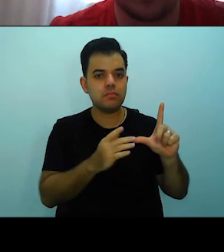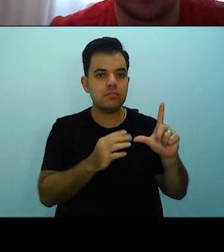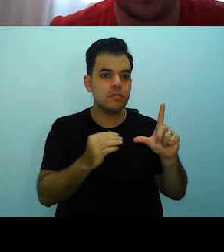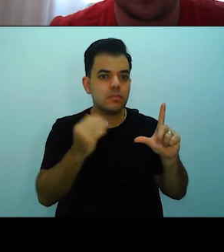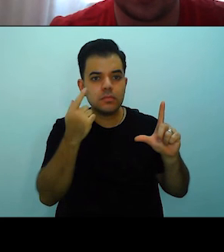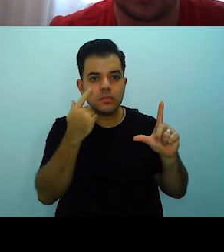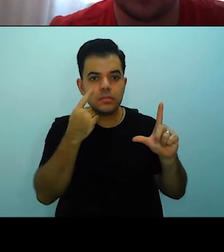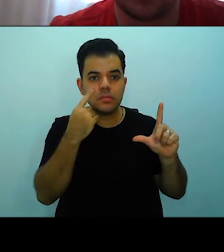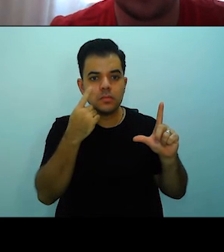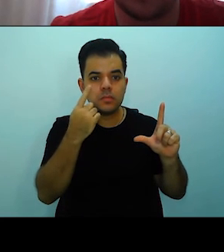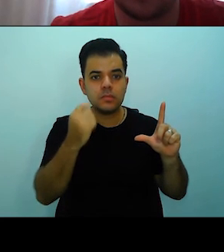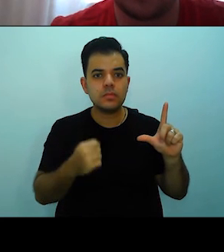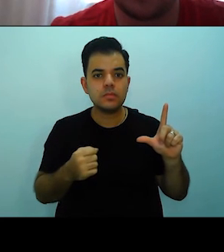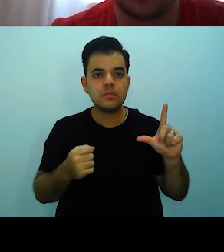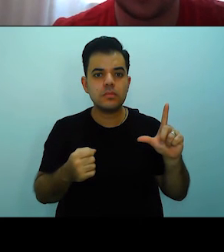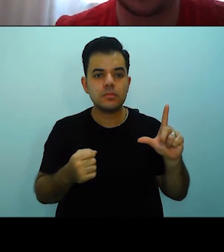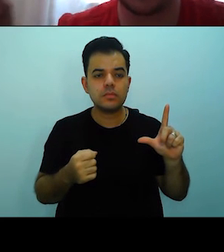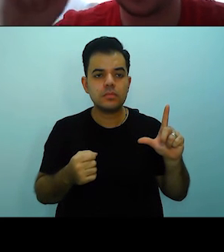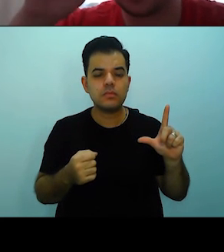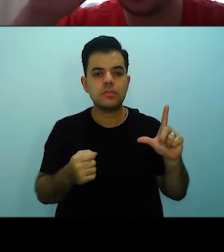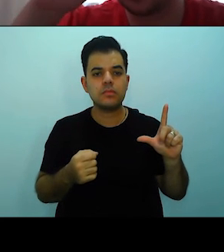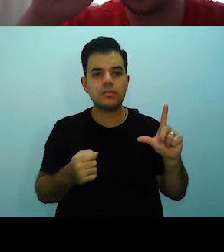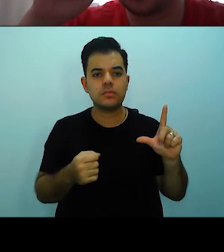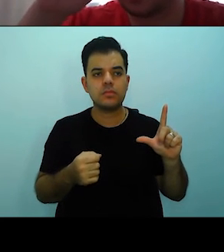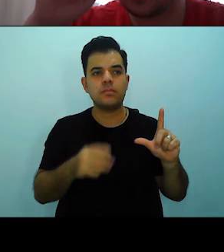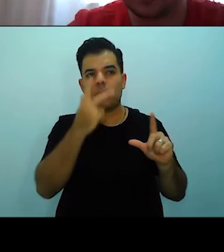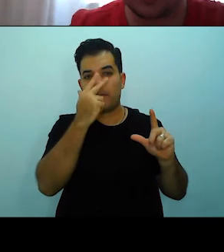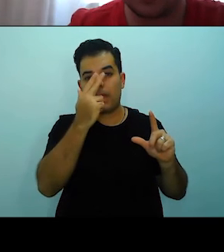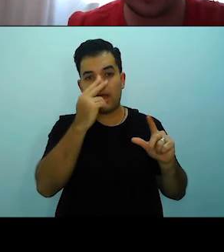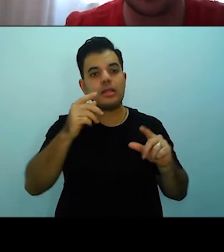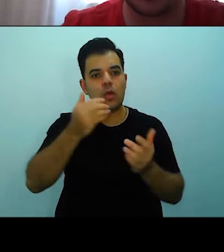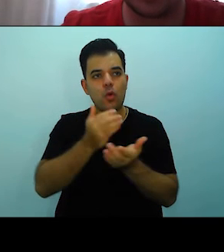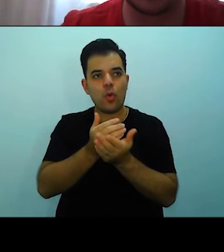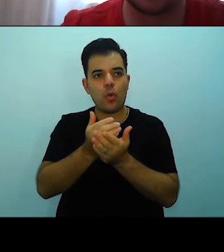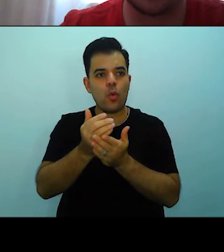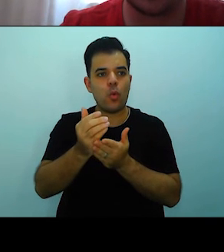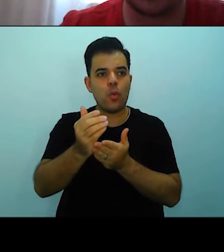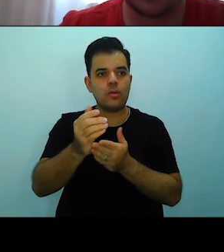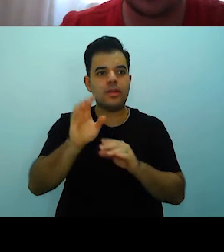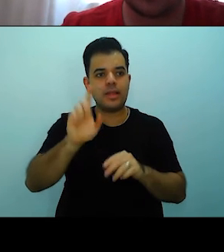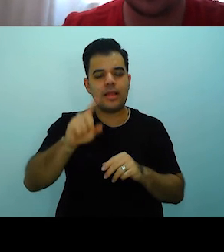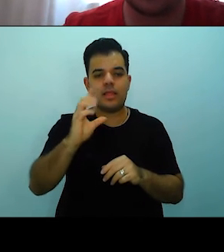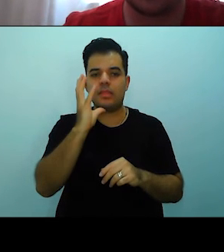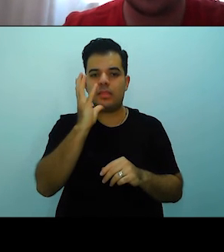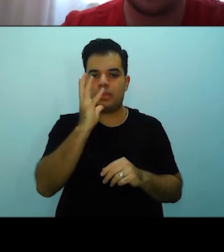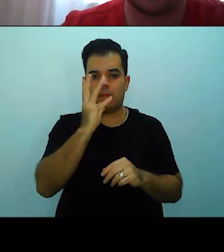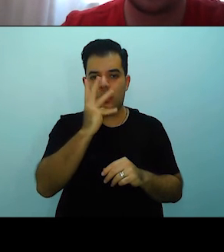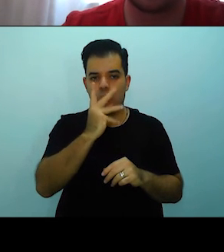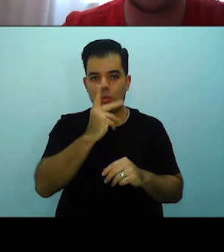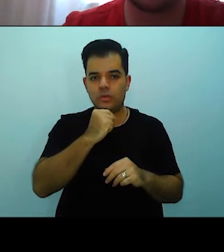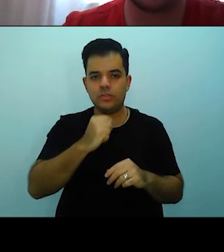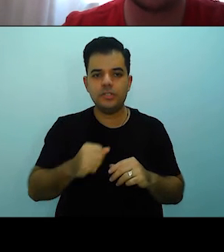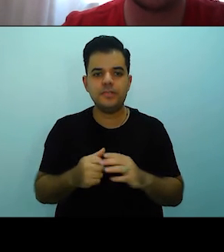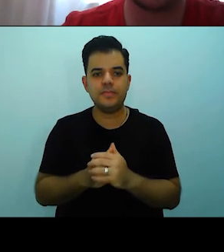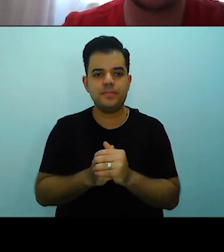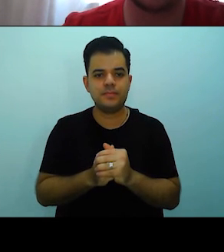Gino, ele estava executando, só que demorou um pouquinho. Acho que ele estava com um delay, só isso. Eu